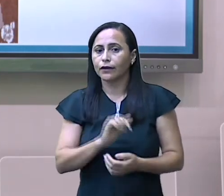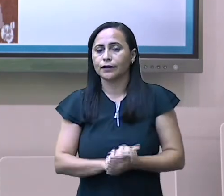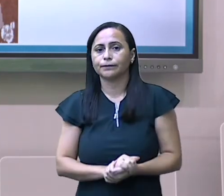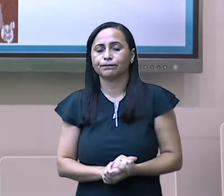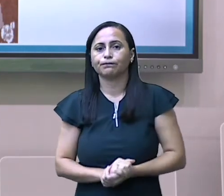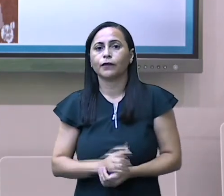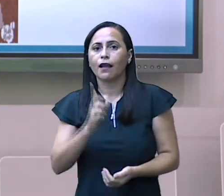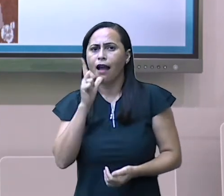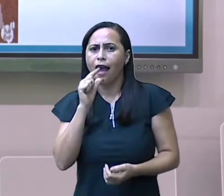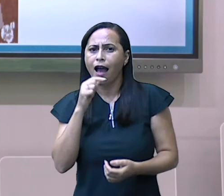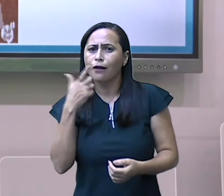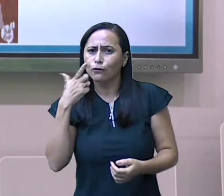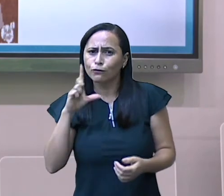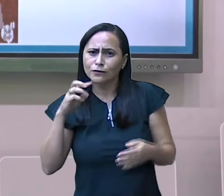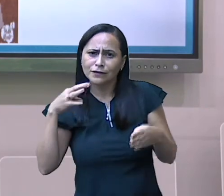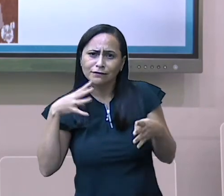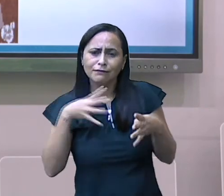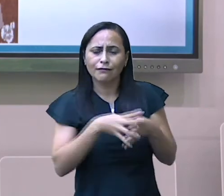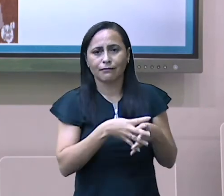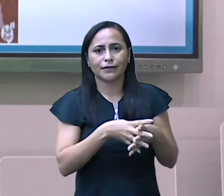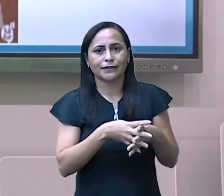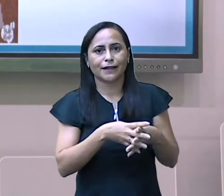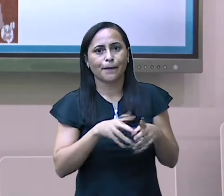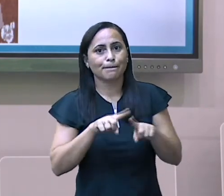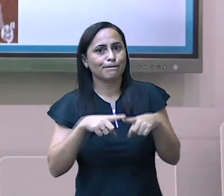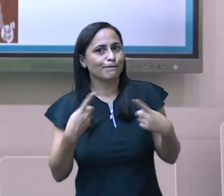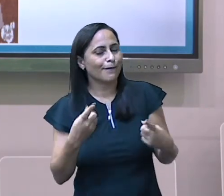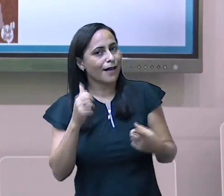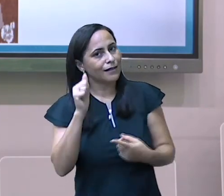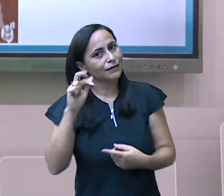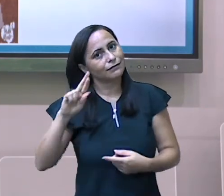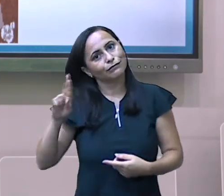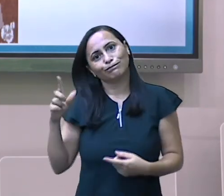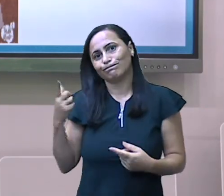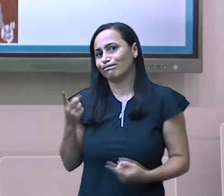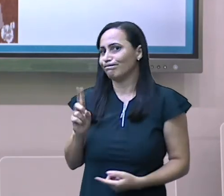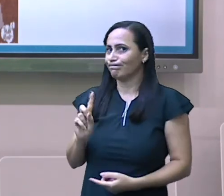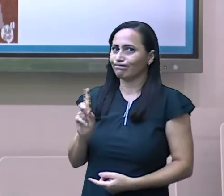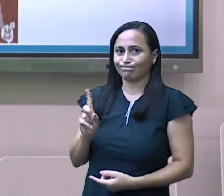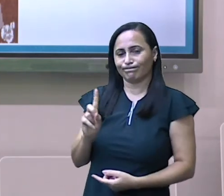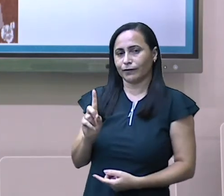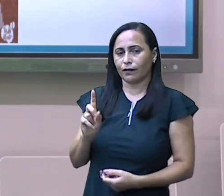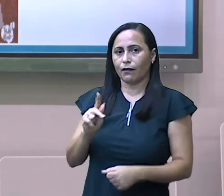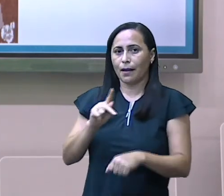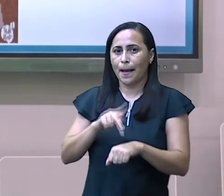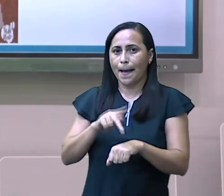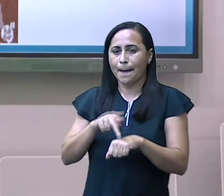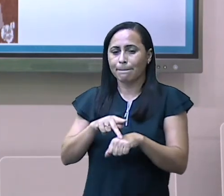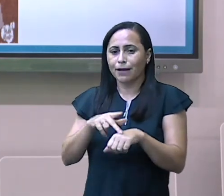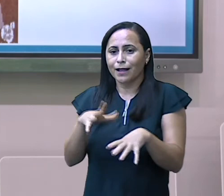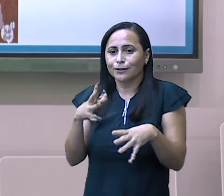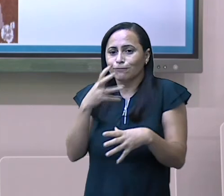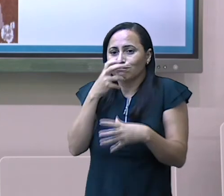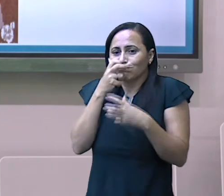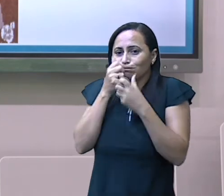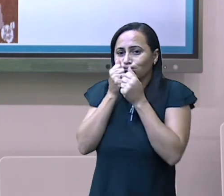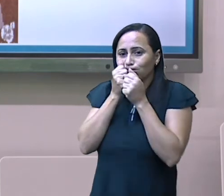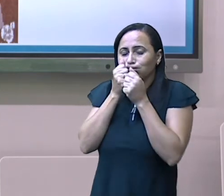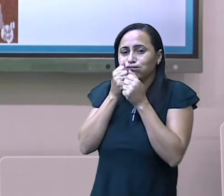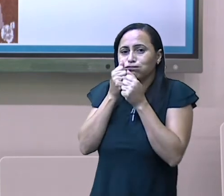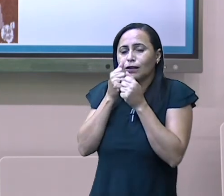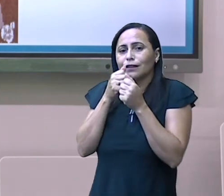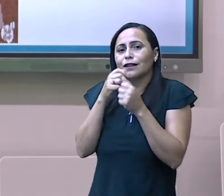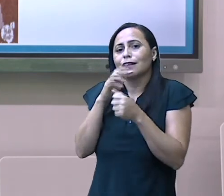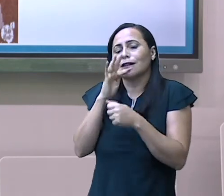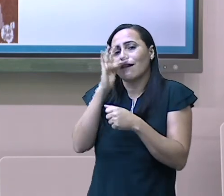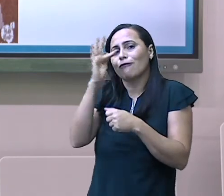mas o ar não. Olha que curiosidade, né? As pedras sufocam a plantinha e aí a plantinha não